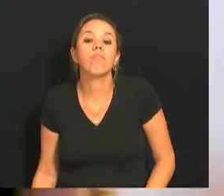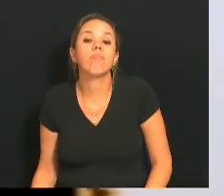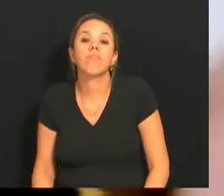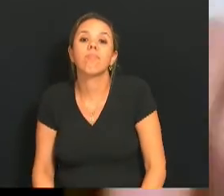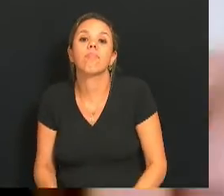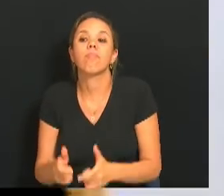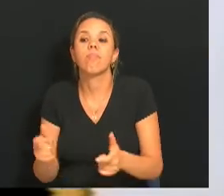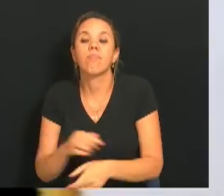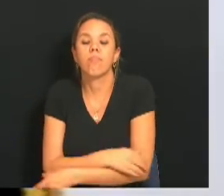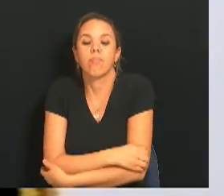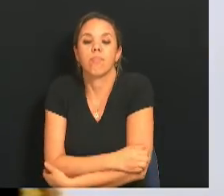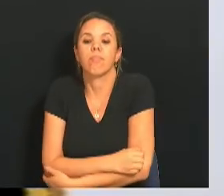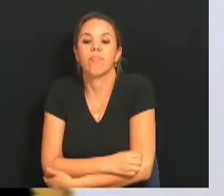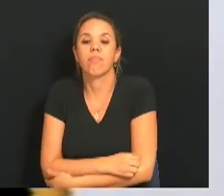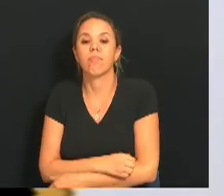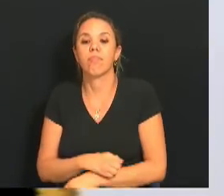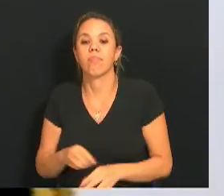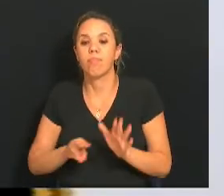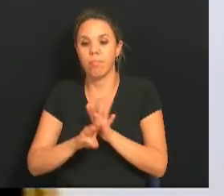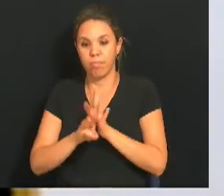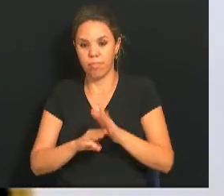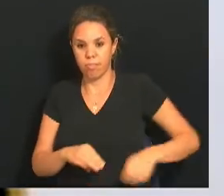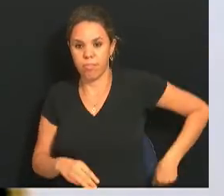maior foi o método,